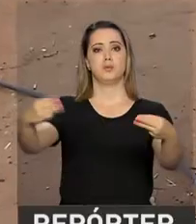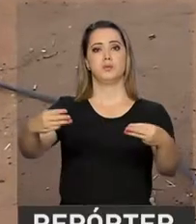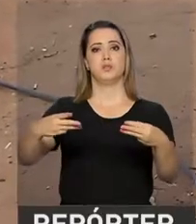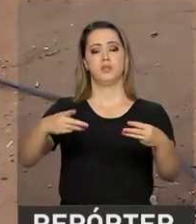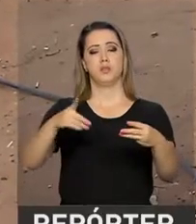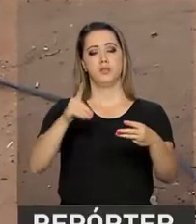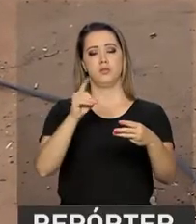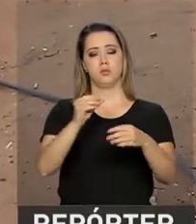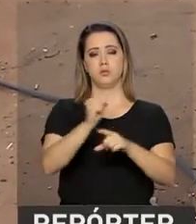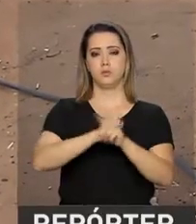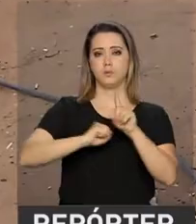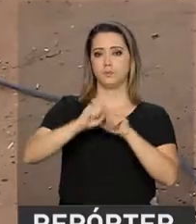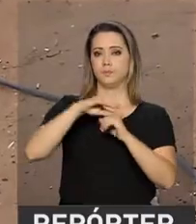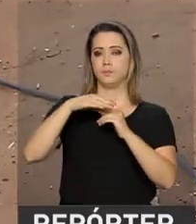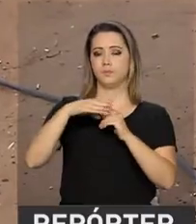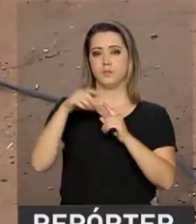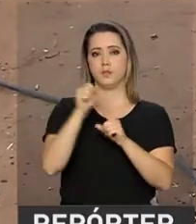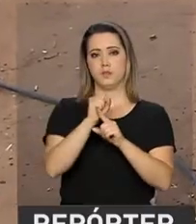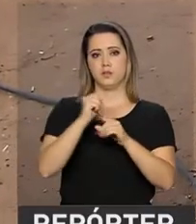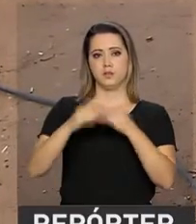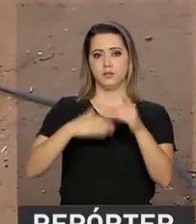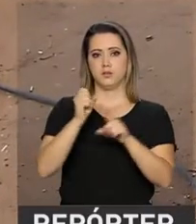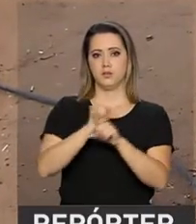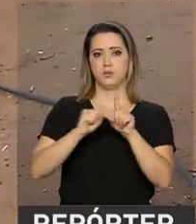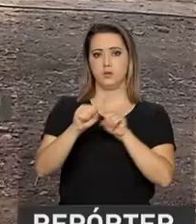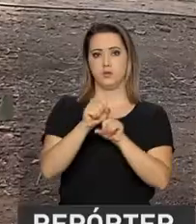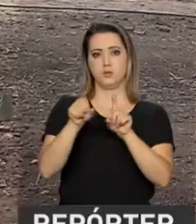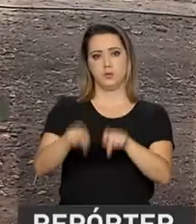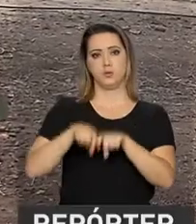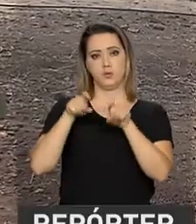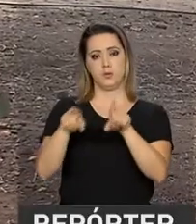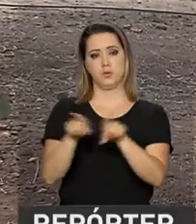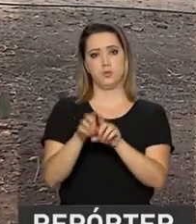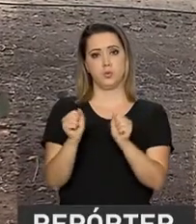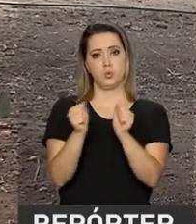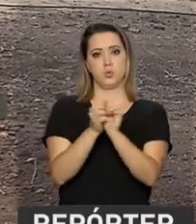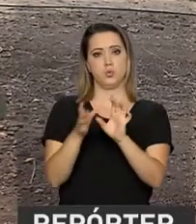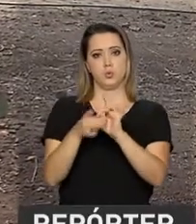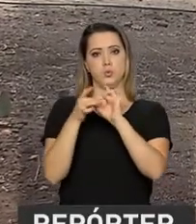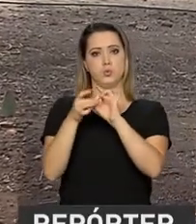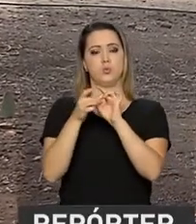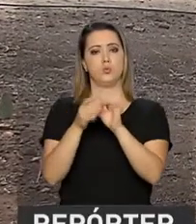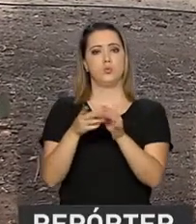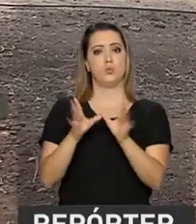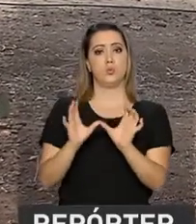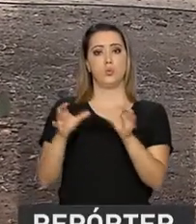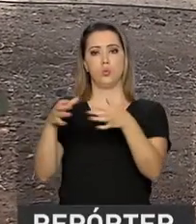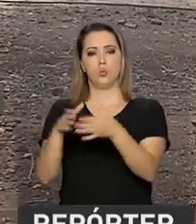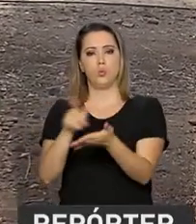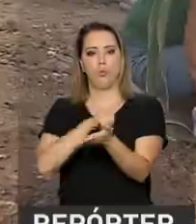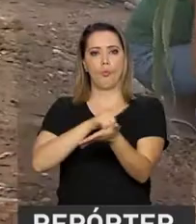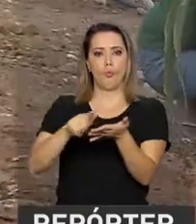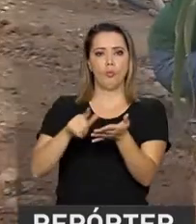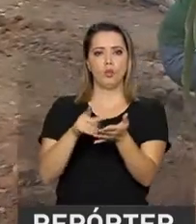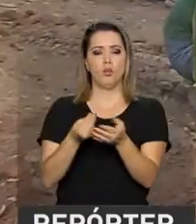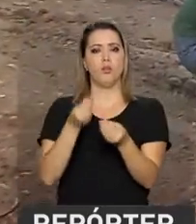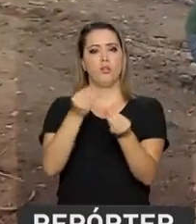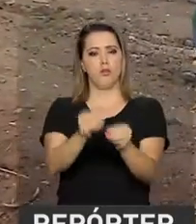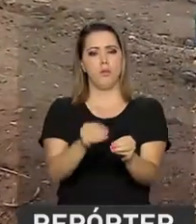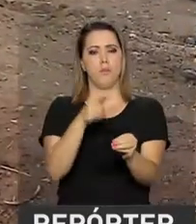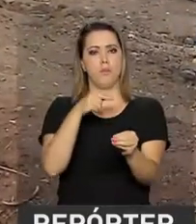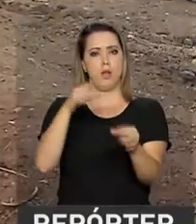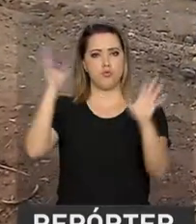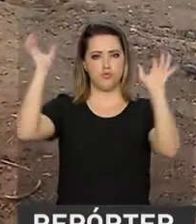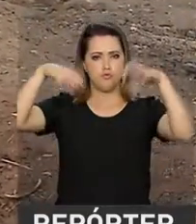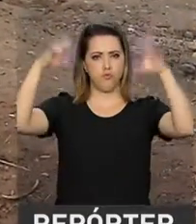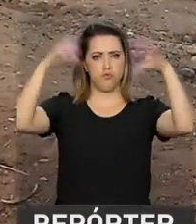social e agrário junto com a articulação do semiárido brasileiro e garante o armazenamento da chuva